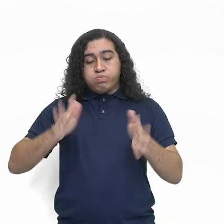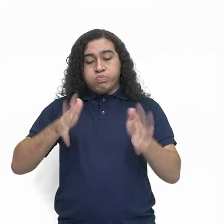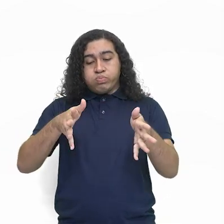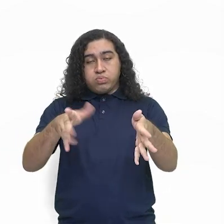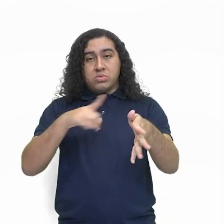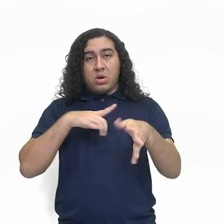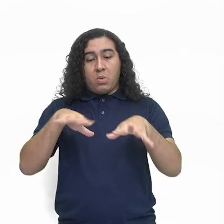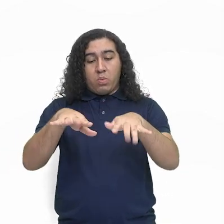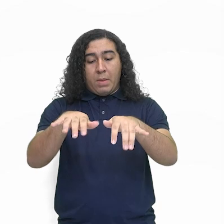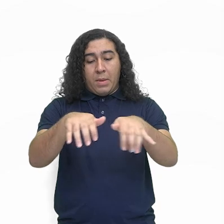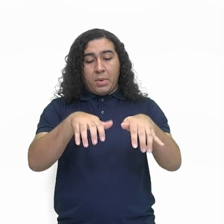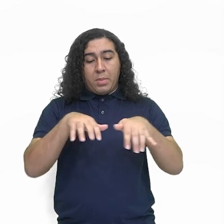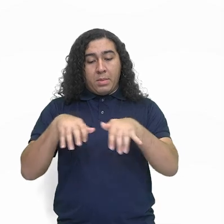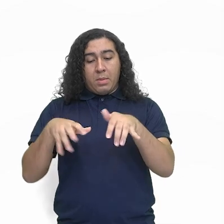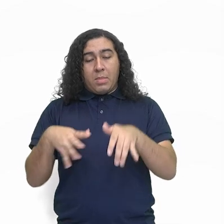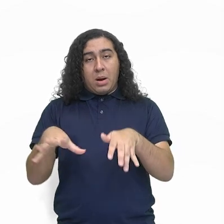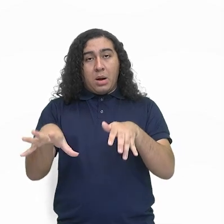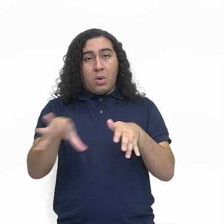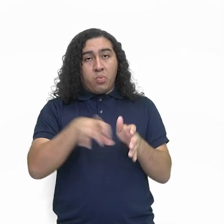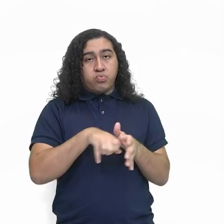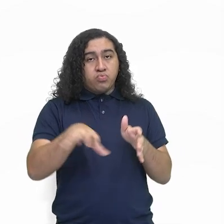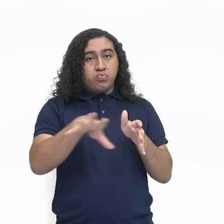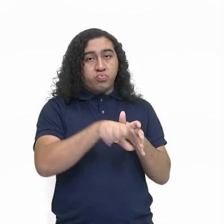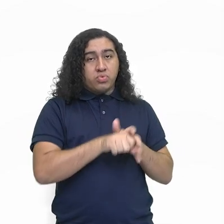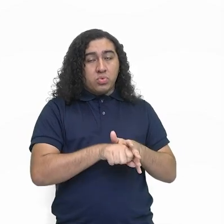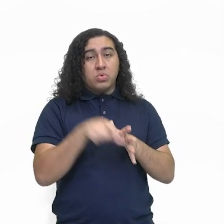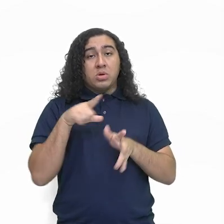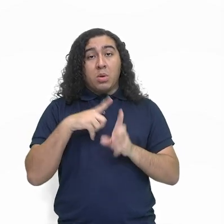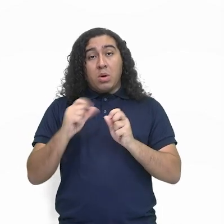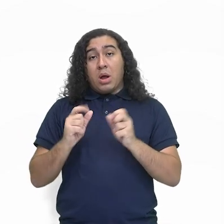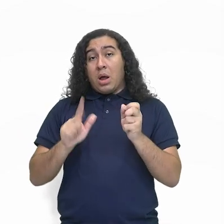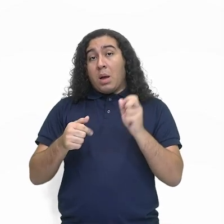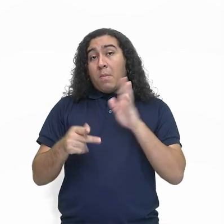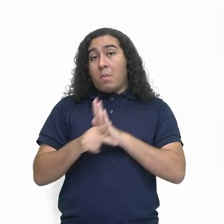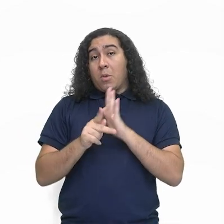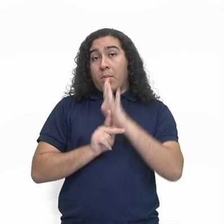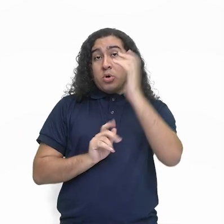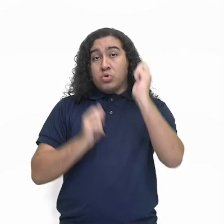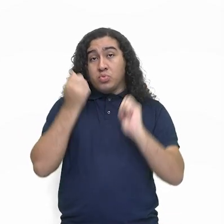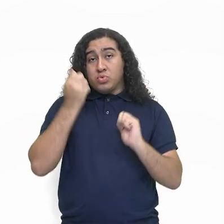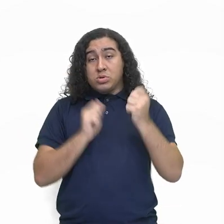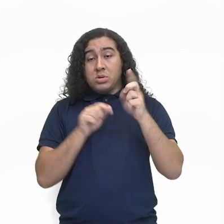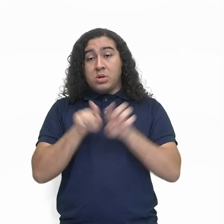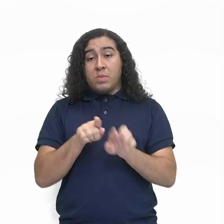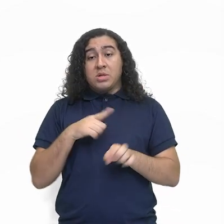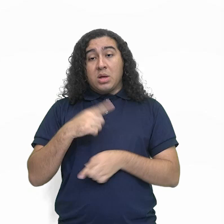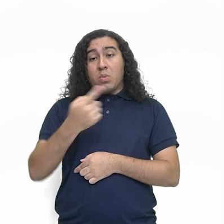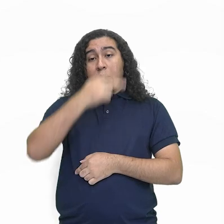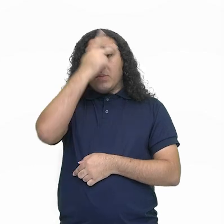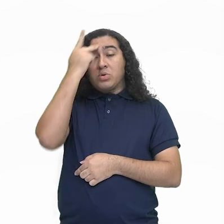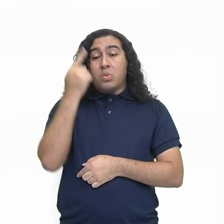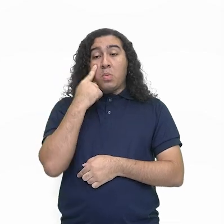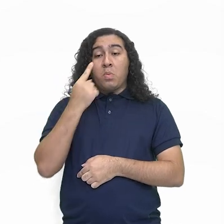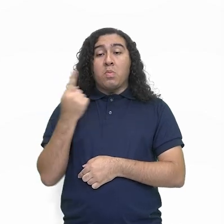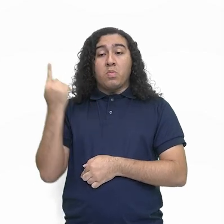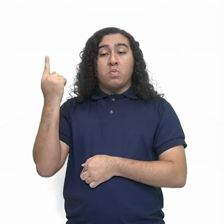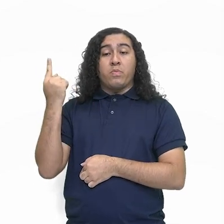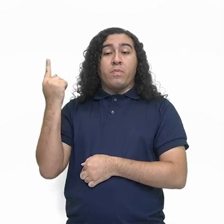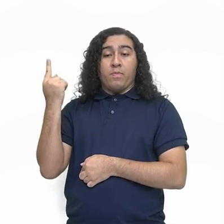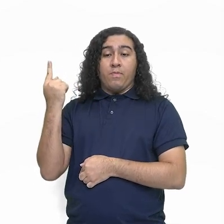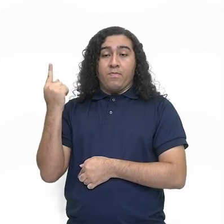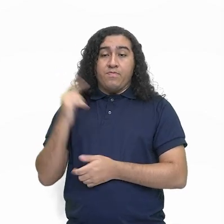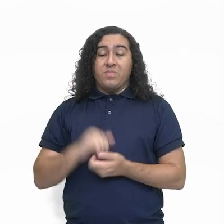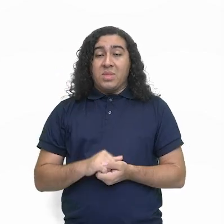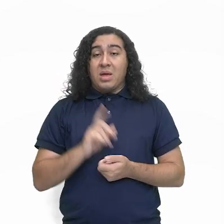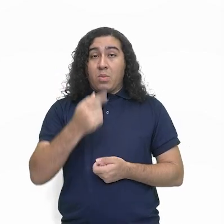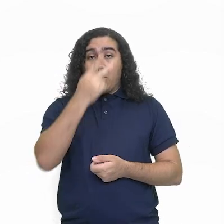de maneira muito mais rápida. É uma lógica que é da indústria, mas que está presente aí no campo. E tem uma pessoa manipulando ali, inclusive, esse trator, um